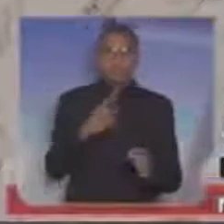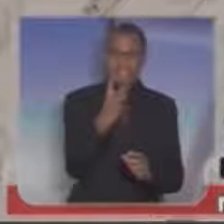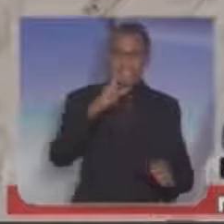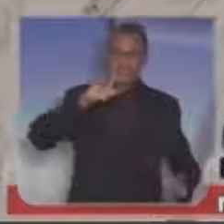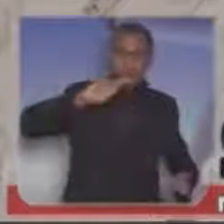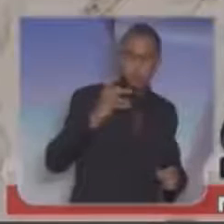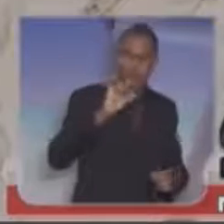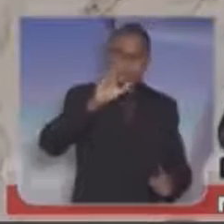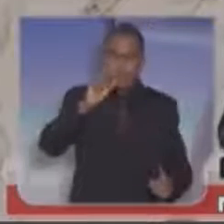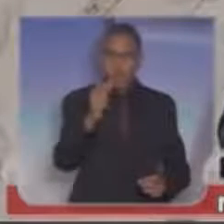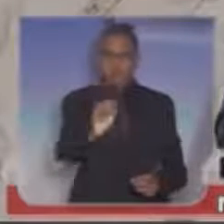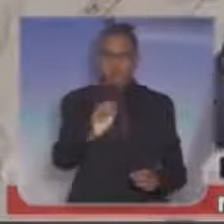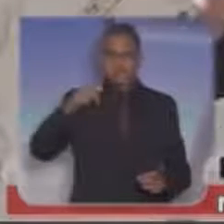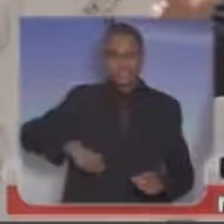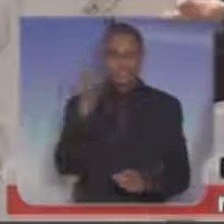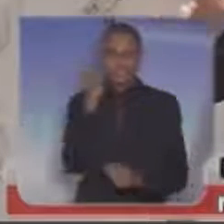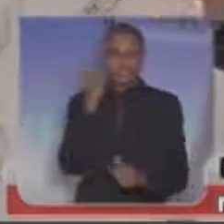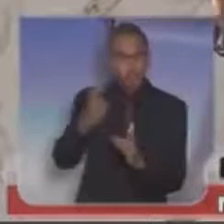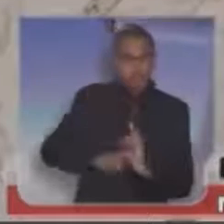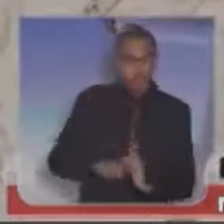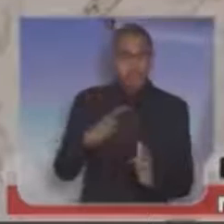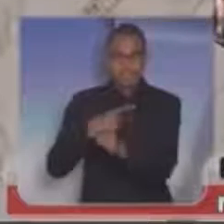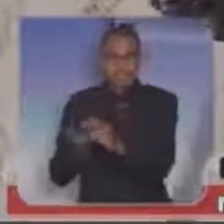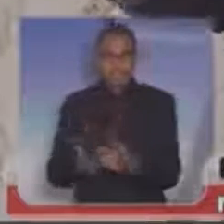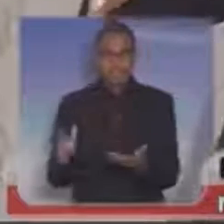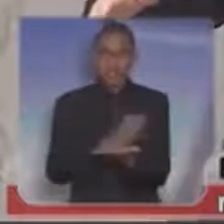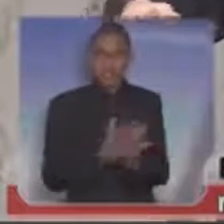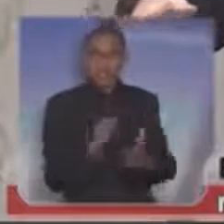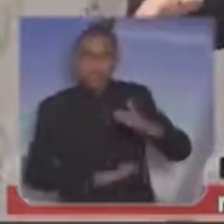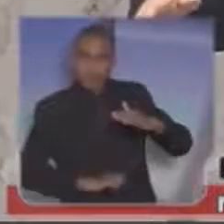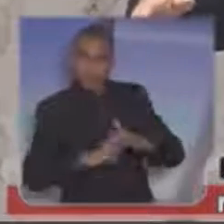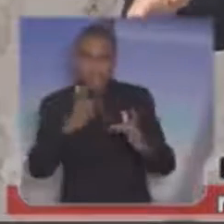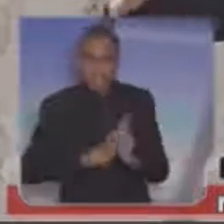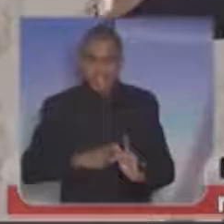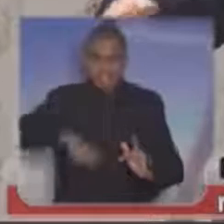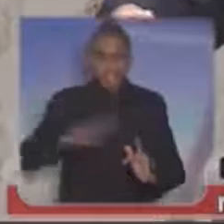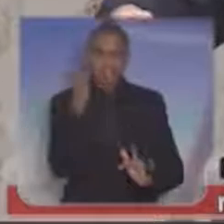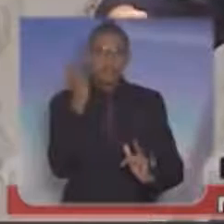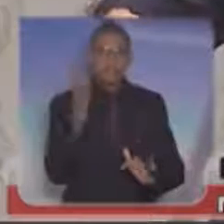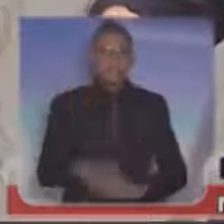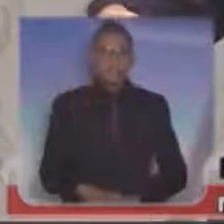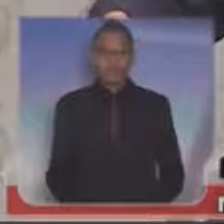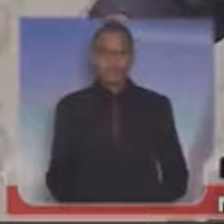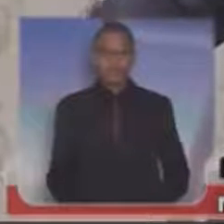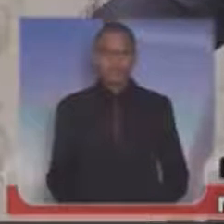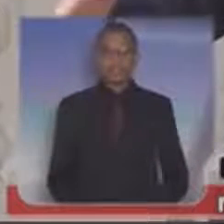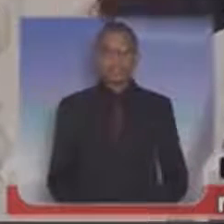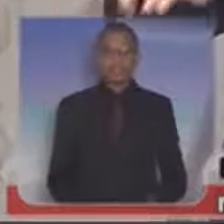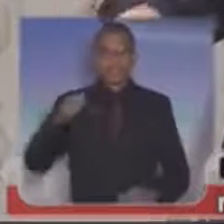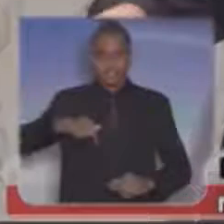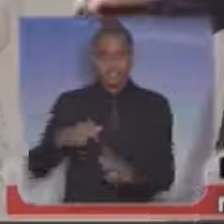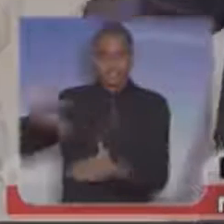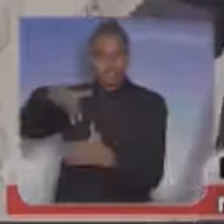estado de são paulo existem empresas que devem o estado de são paulo não pagam seus tributos e